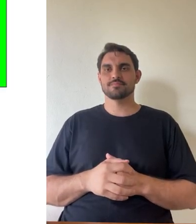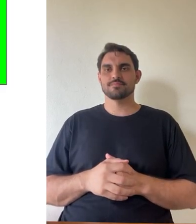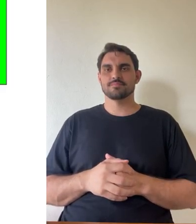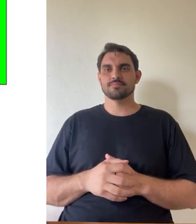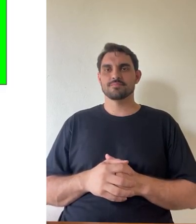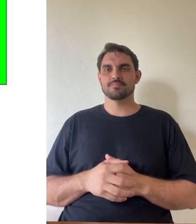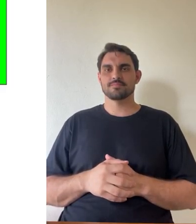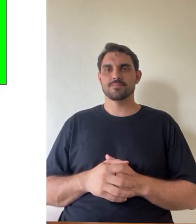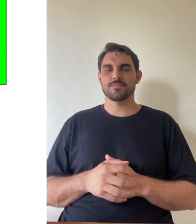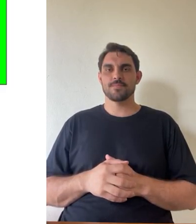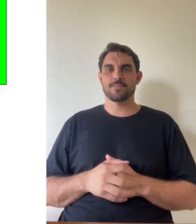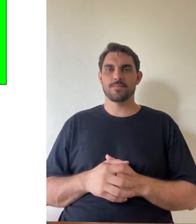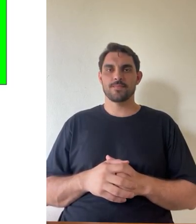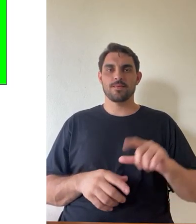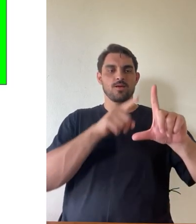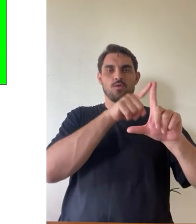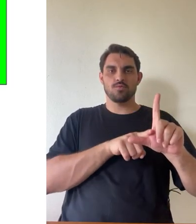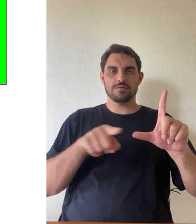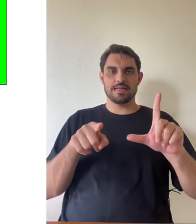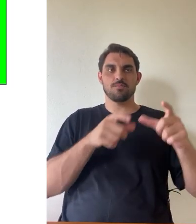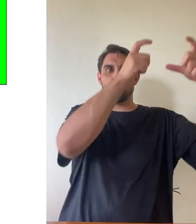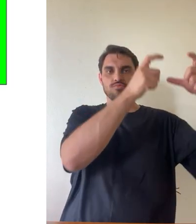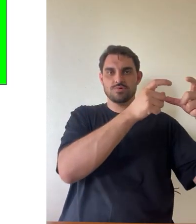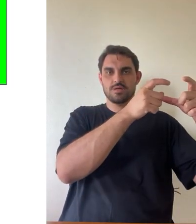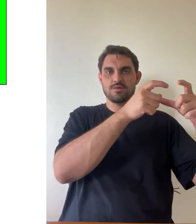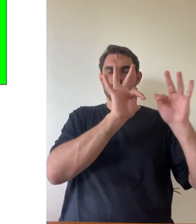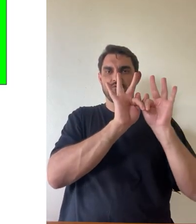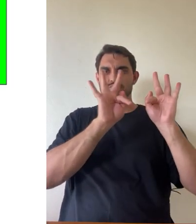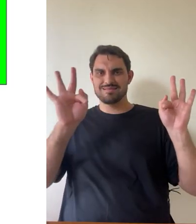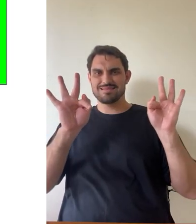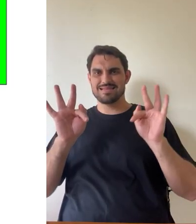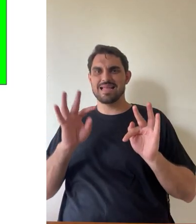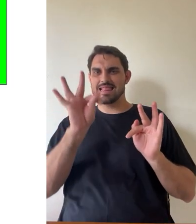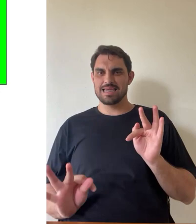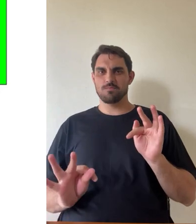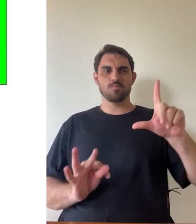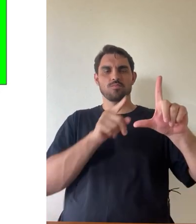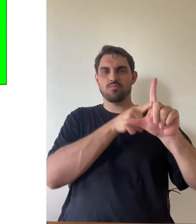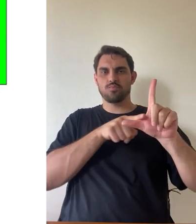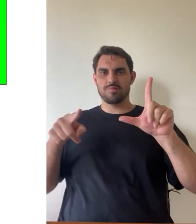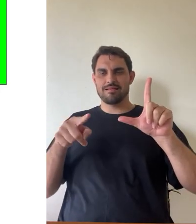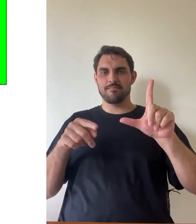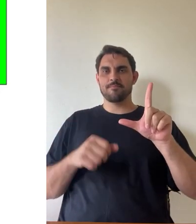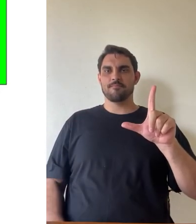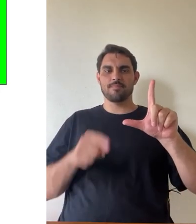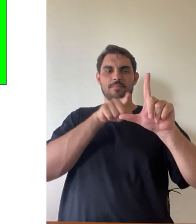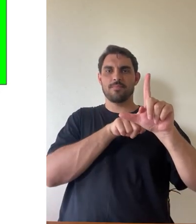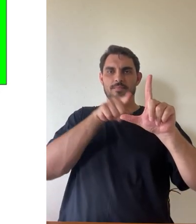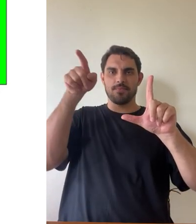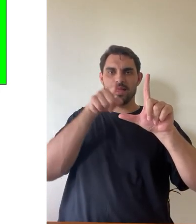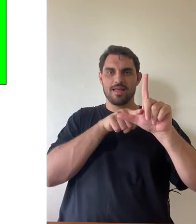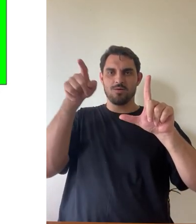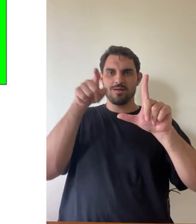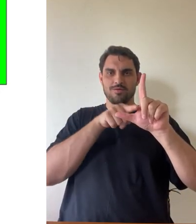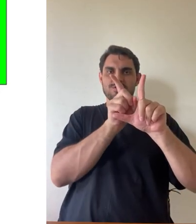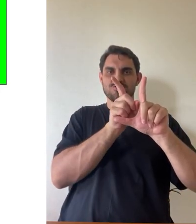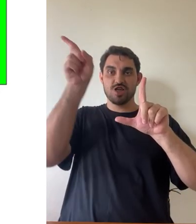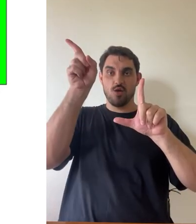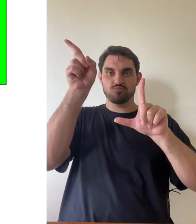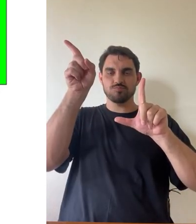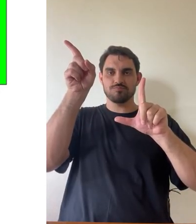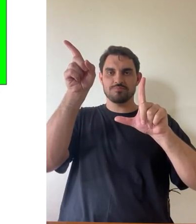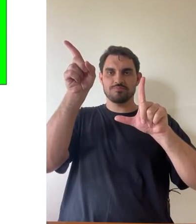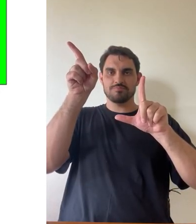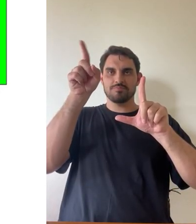Bom, o gráfico da posição em função do tempo. Percebam que é uma reta na